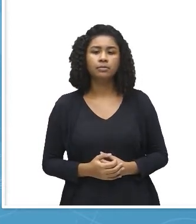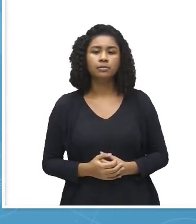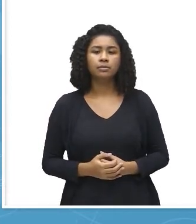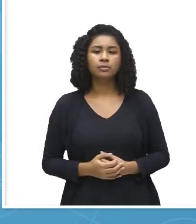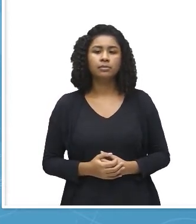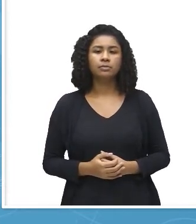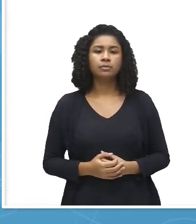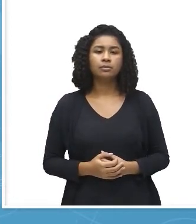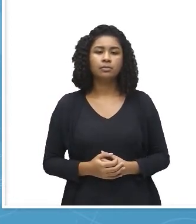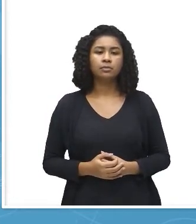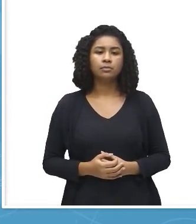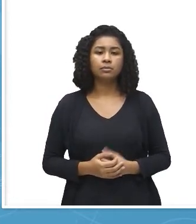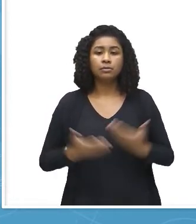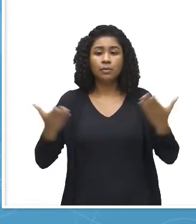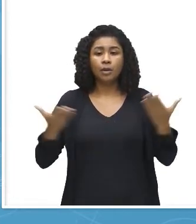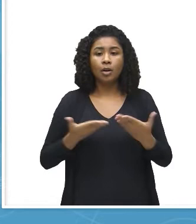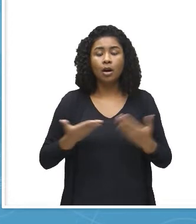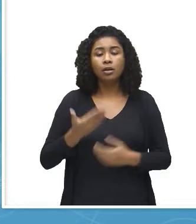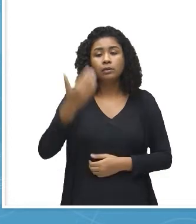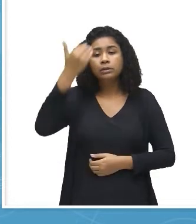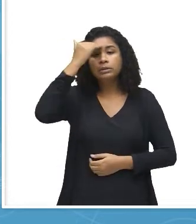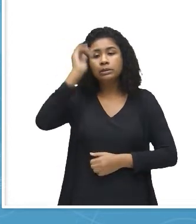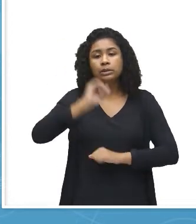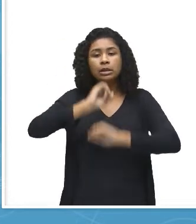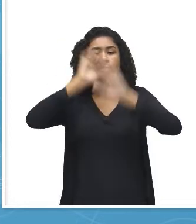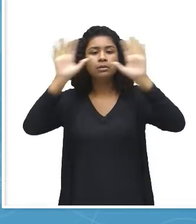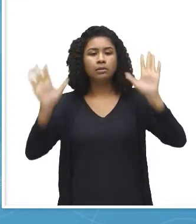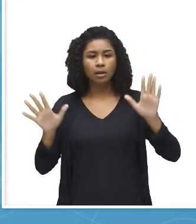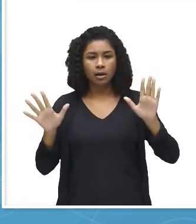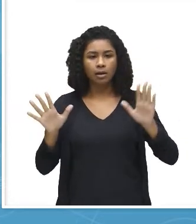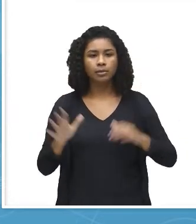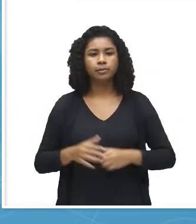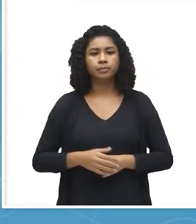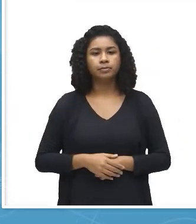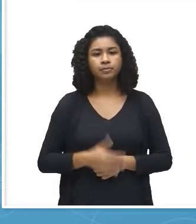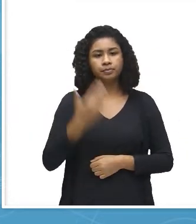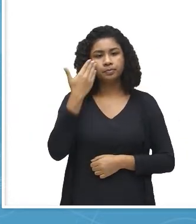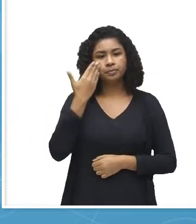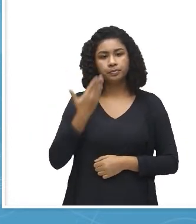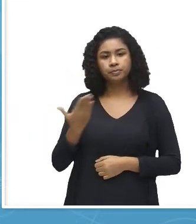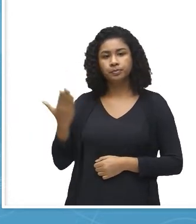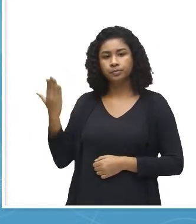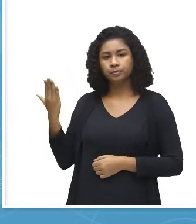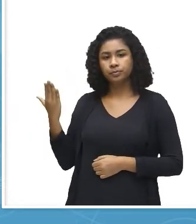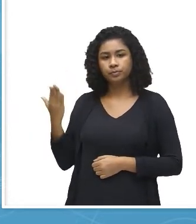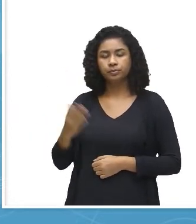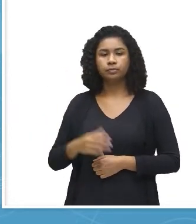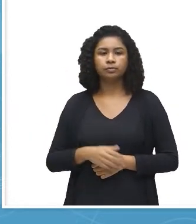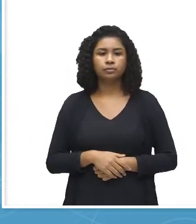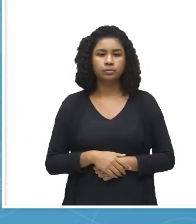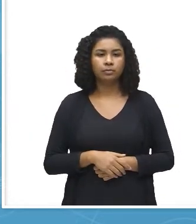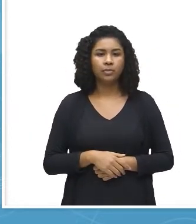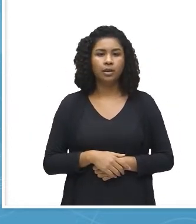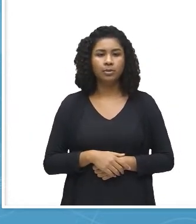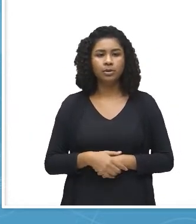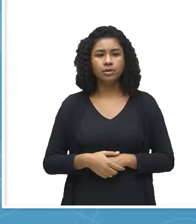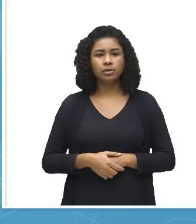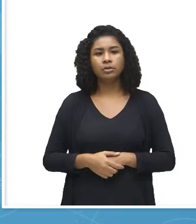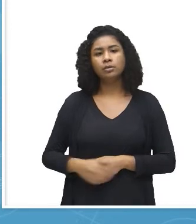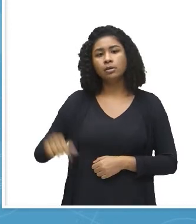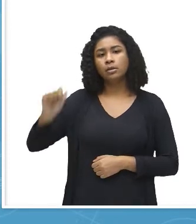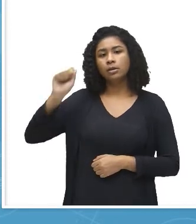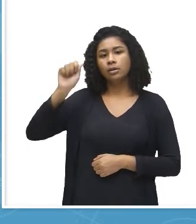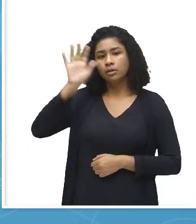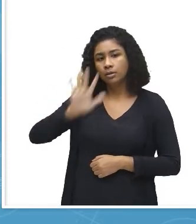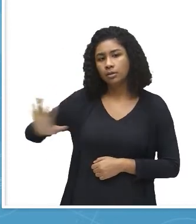Vamos entender agora como é que se deu um novo viés de dominação imperialista, que foi a partilha da Ásia. Como é que se deu